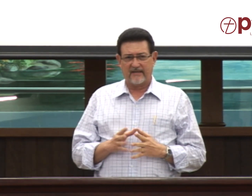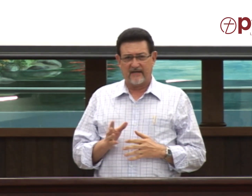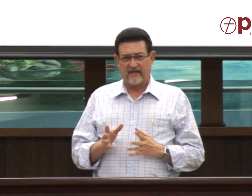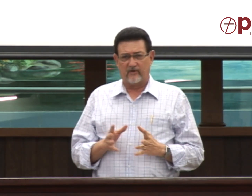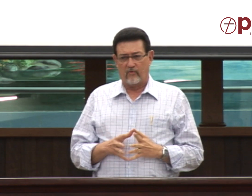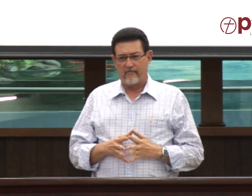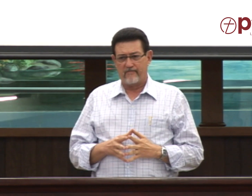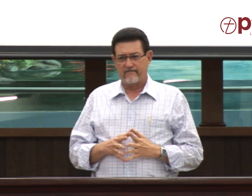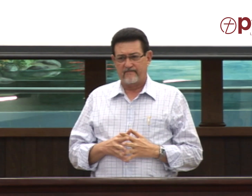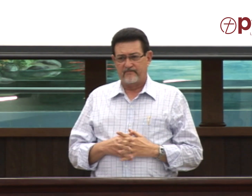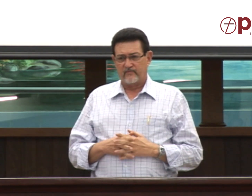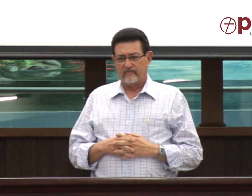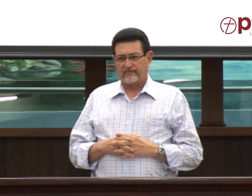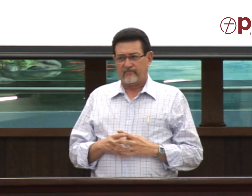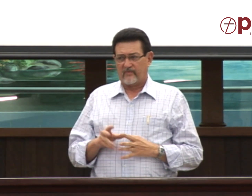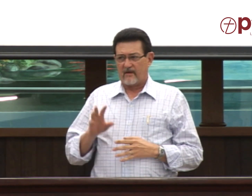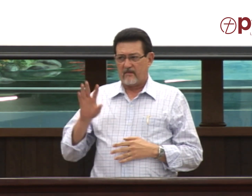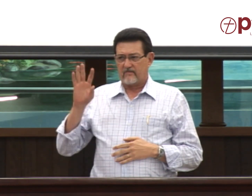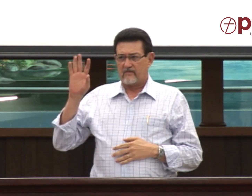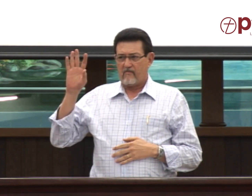trabalho cada ano